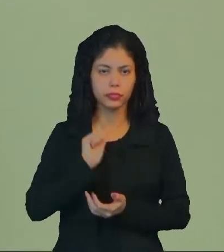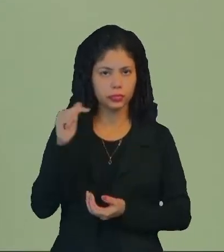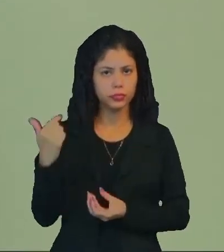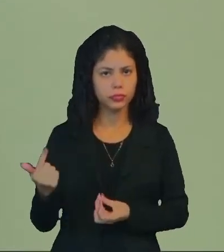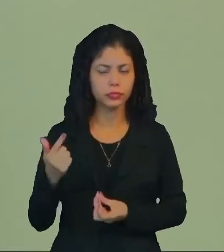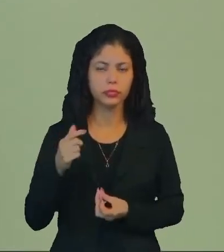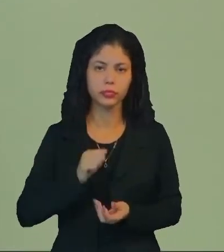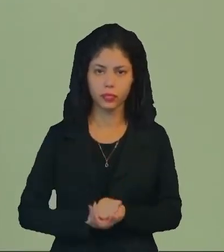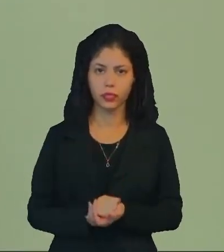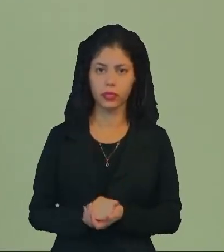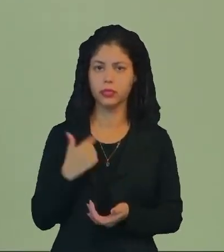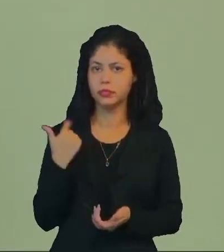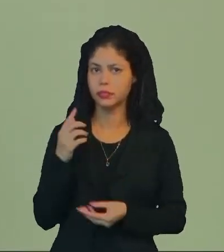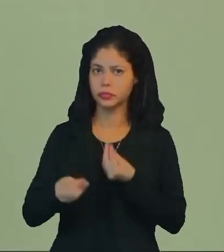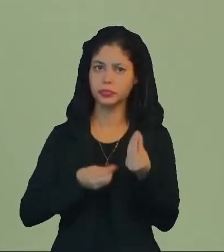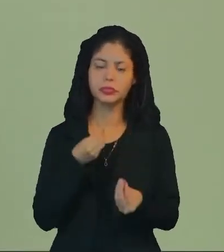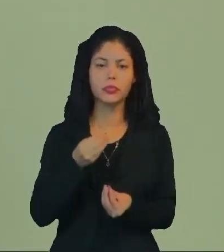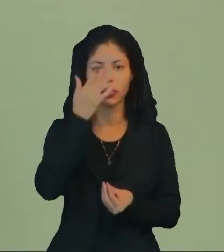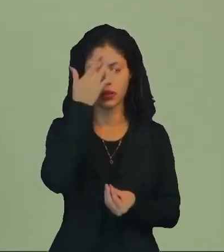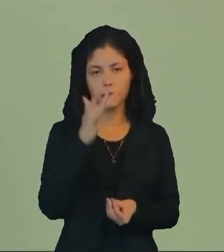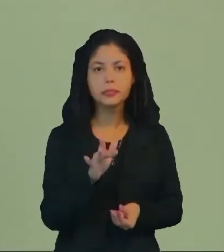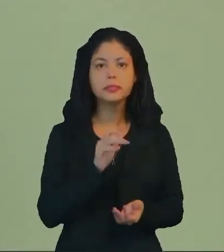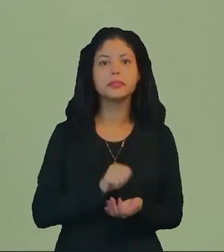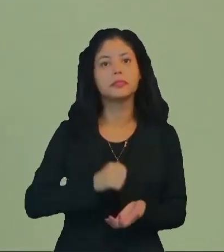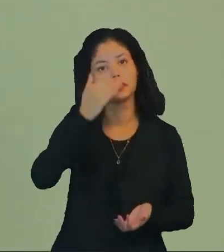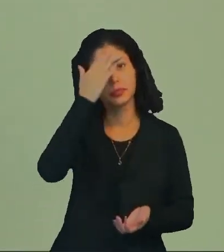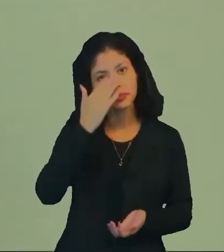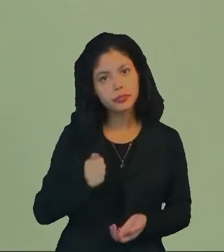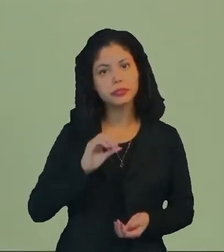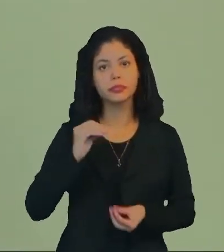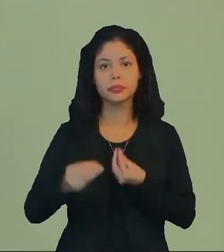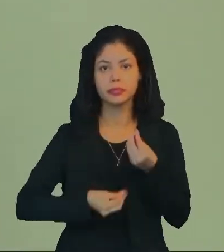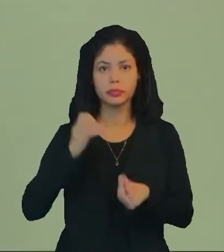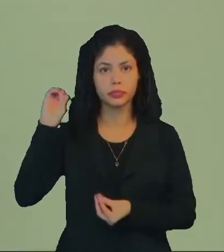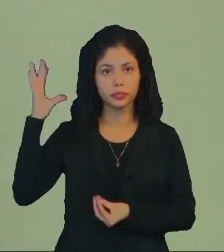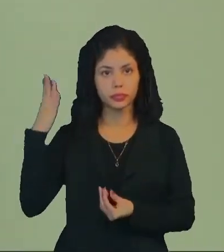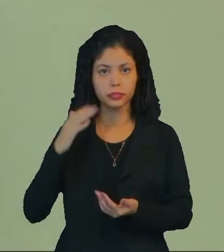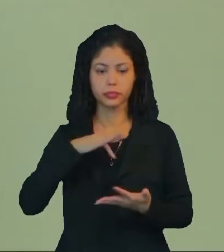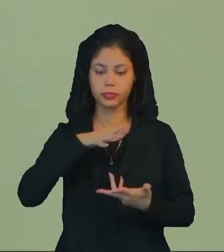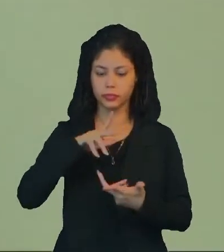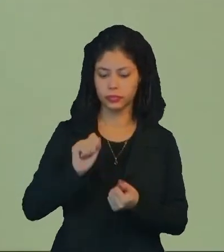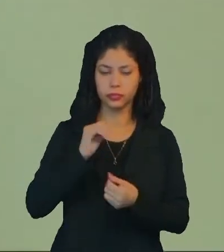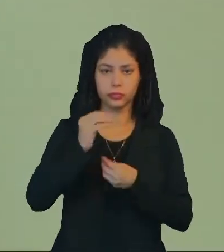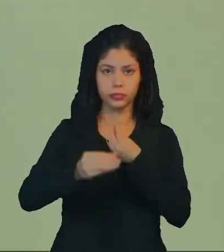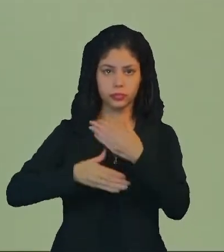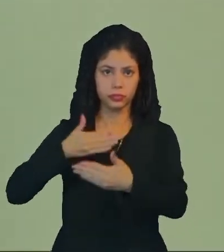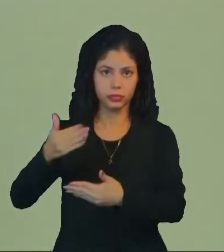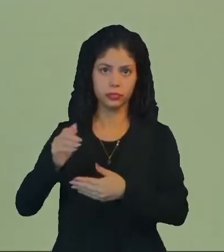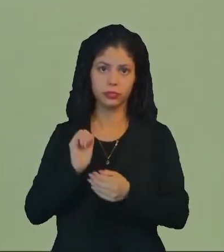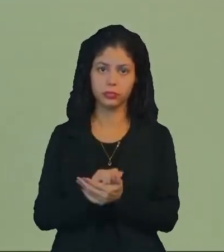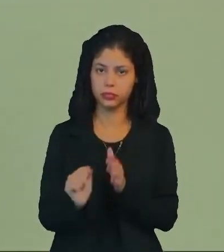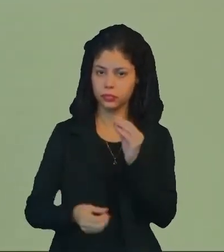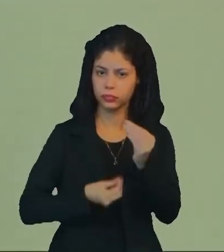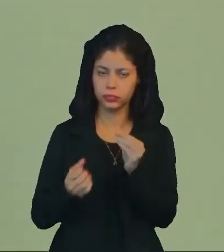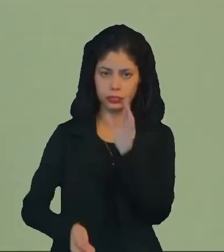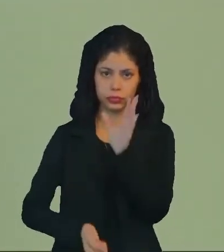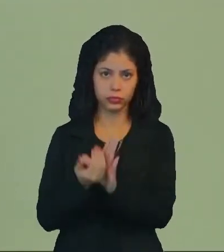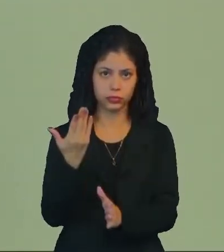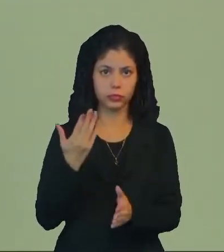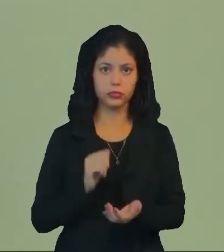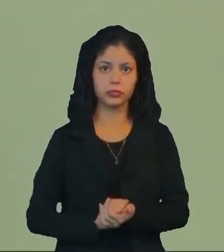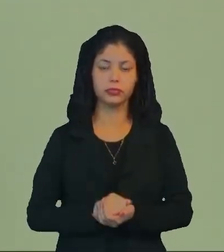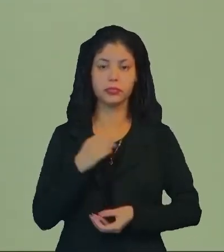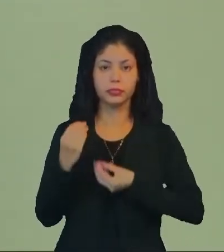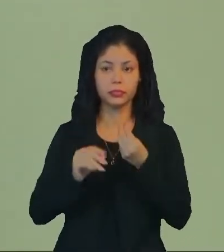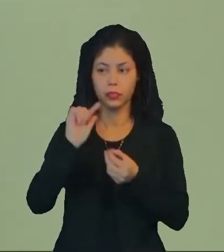nós não sabemos como se dá essa evolução. A gente sabe como aconteceu a evolução da Terra, né, de como os seres surgiram, né? Um